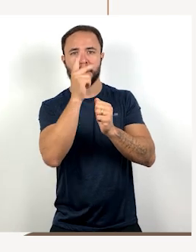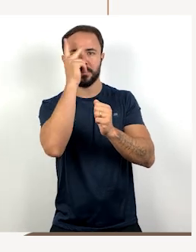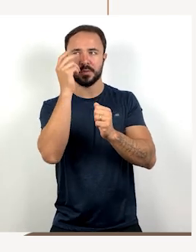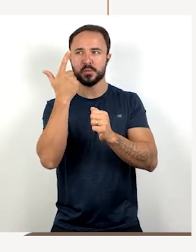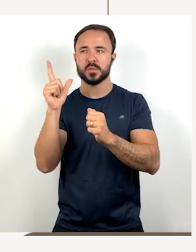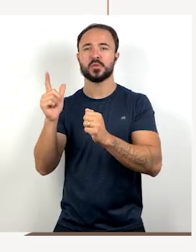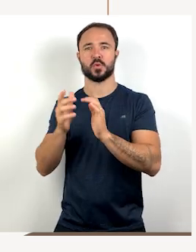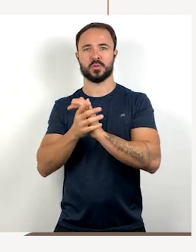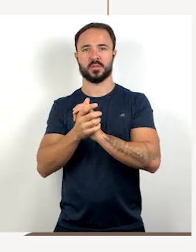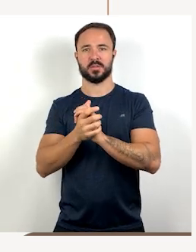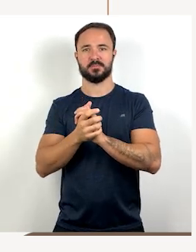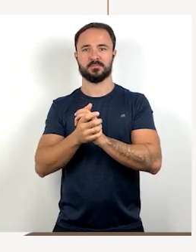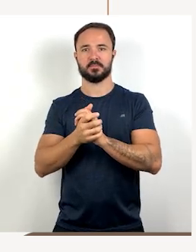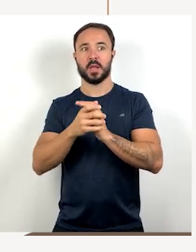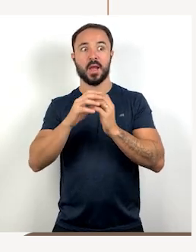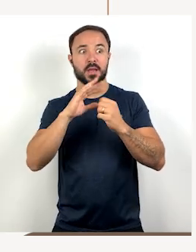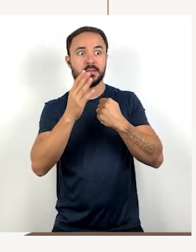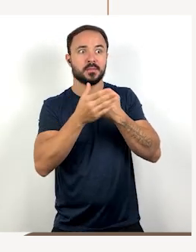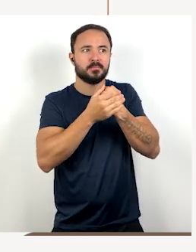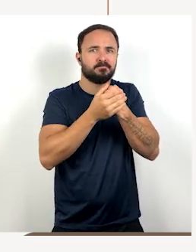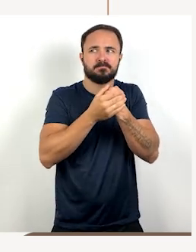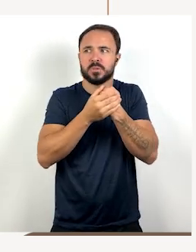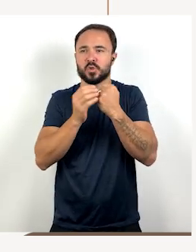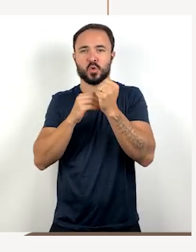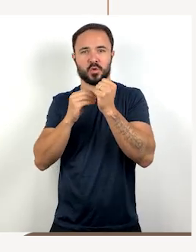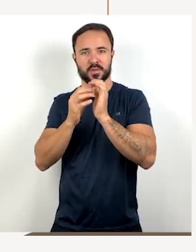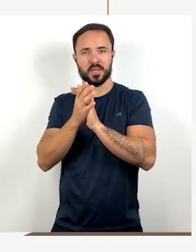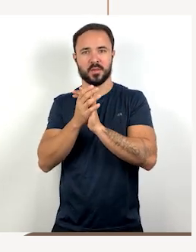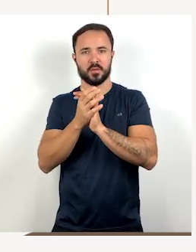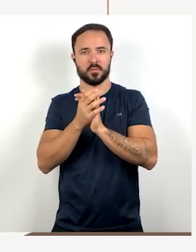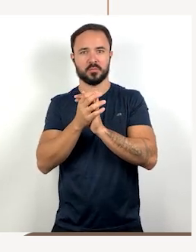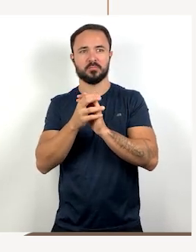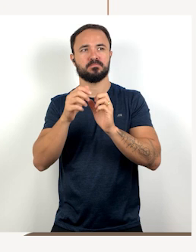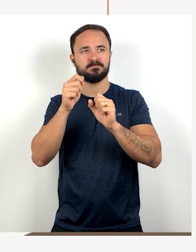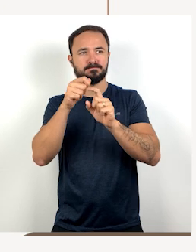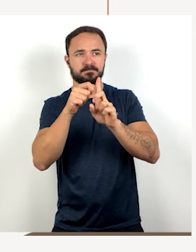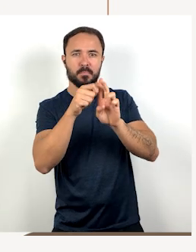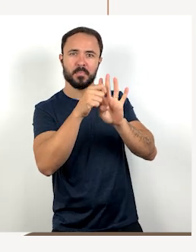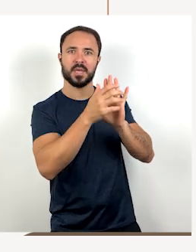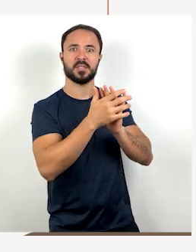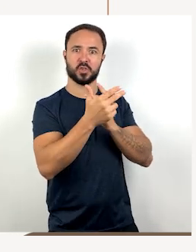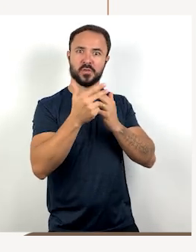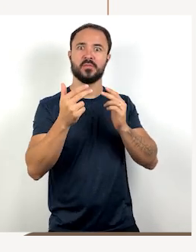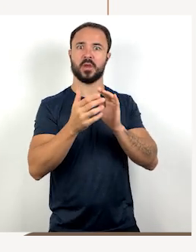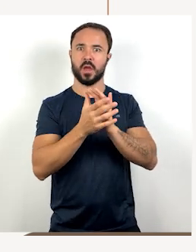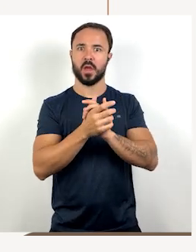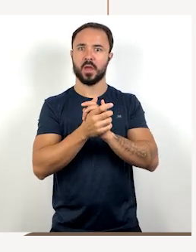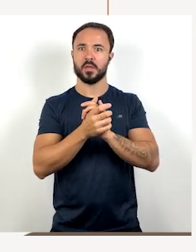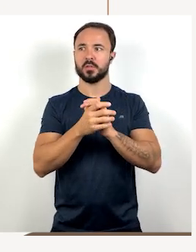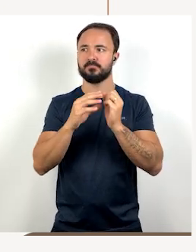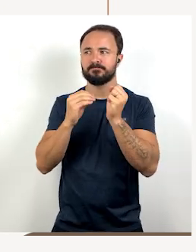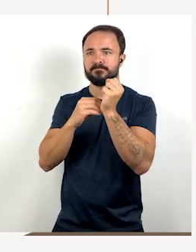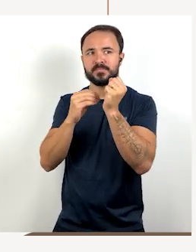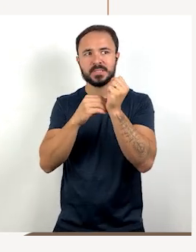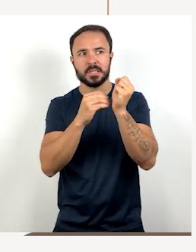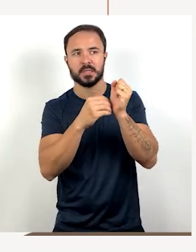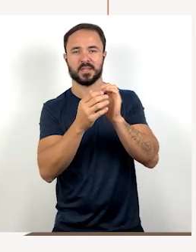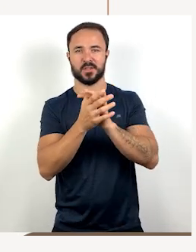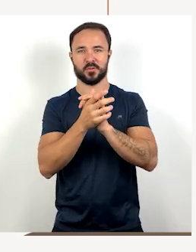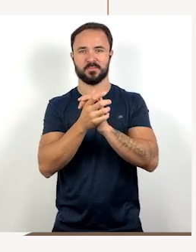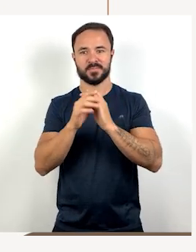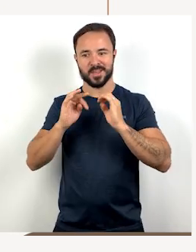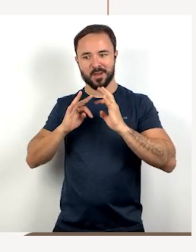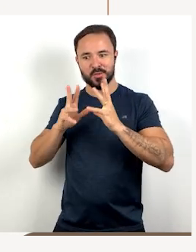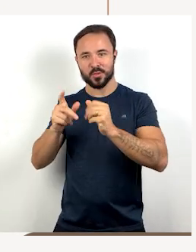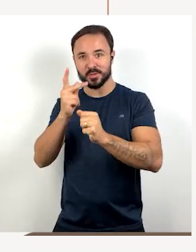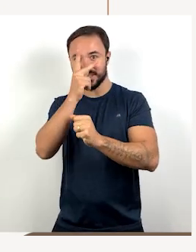de 1942 a agosto de 1945, quando todos os habitantes do